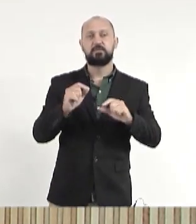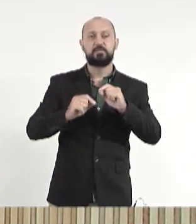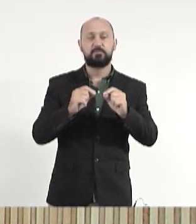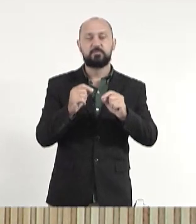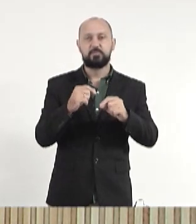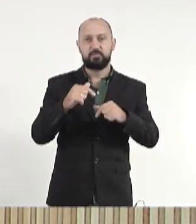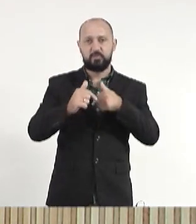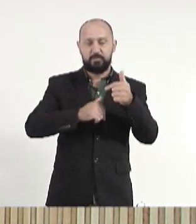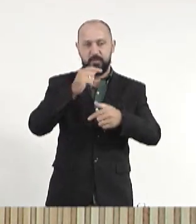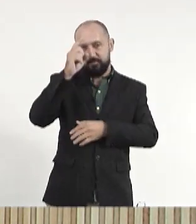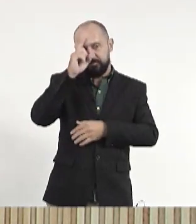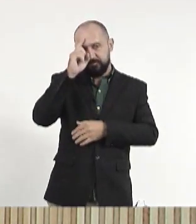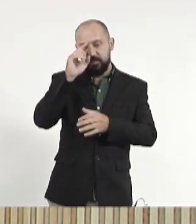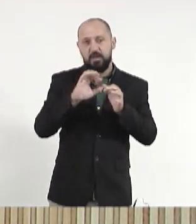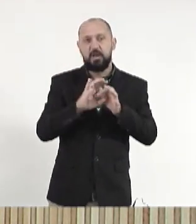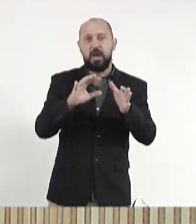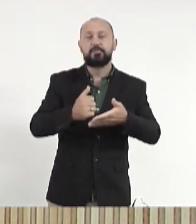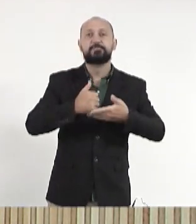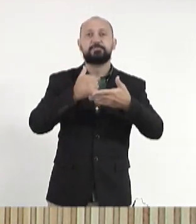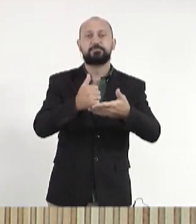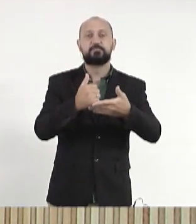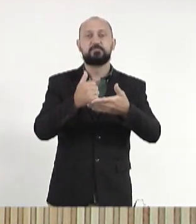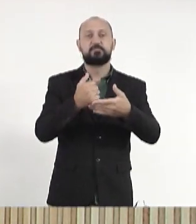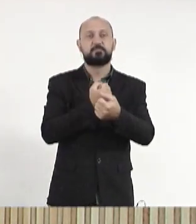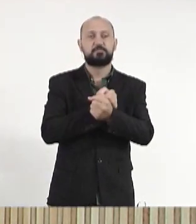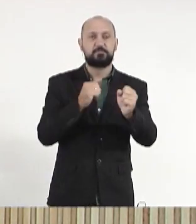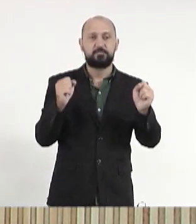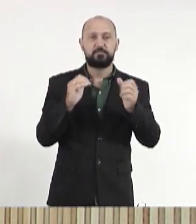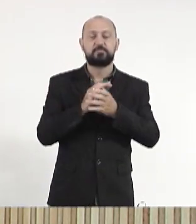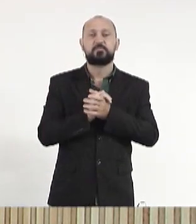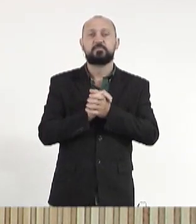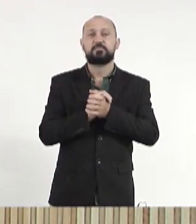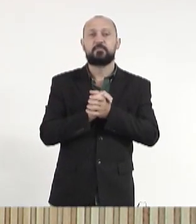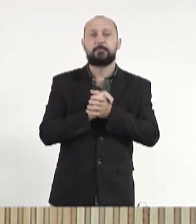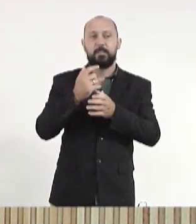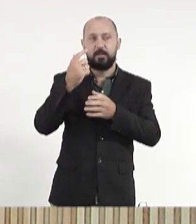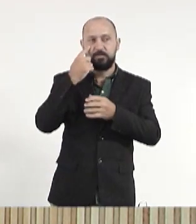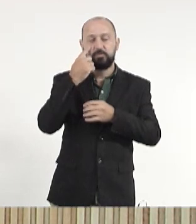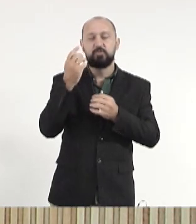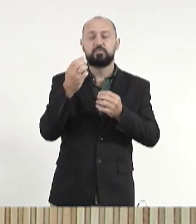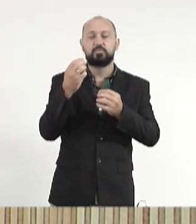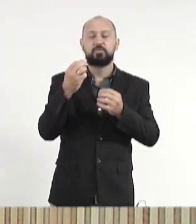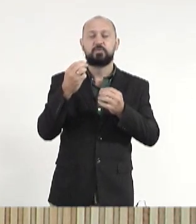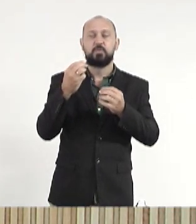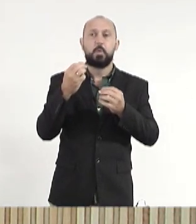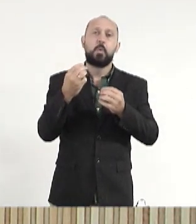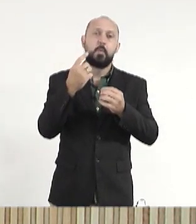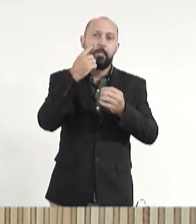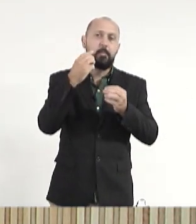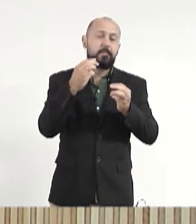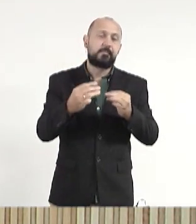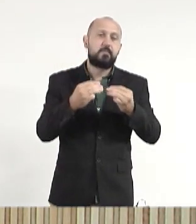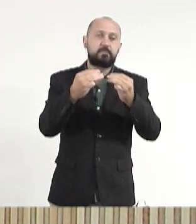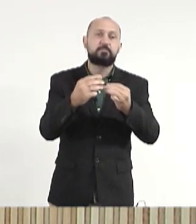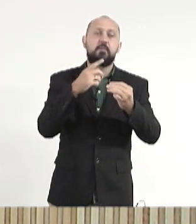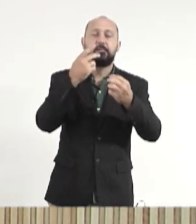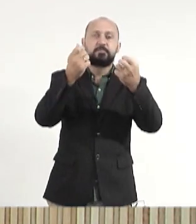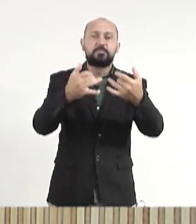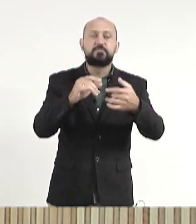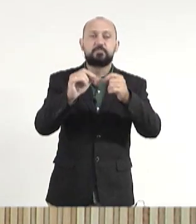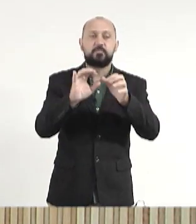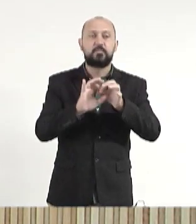o seu cotidiano. Então, há a concessão desse auxílio invalidez. Mas o Ministério da Previdência fez um alerta ao governo do estado, dizendo